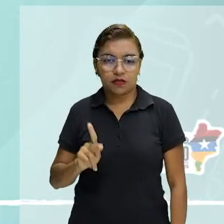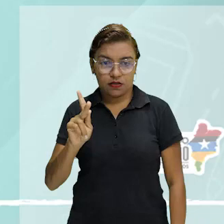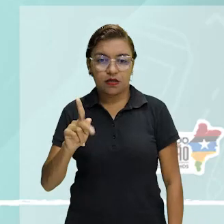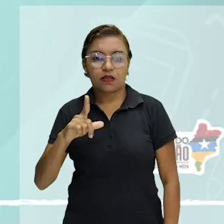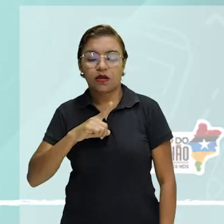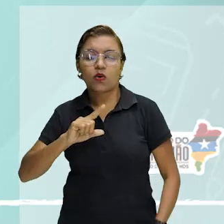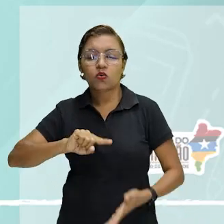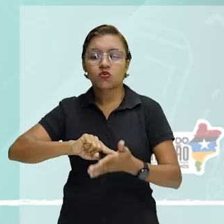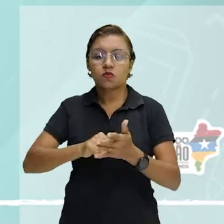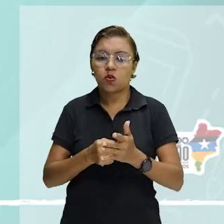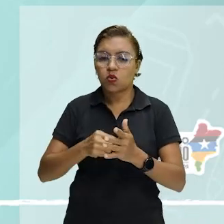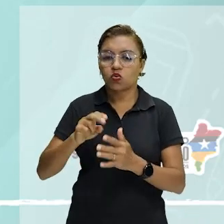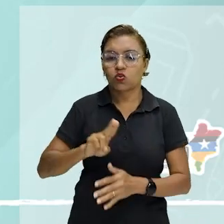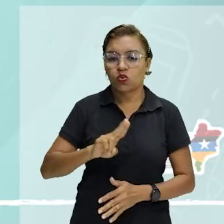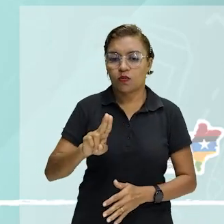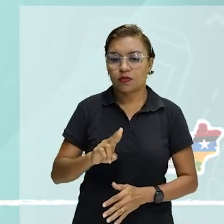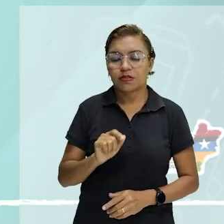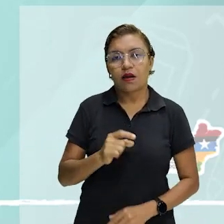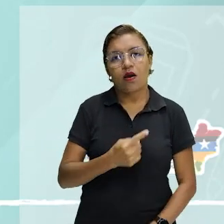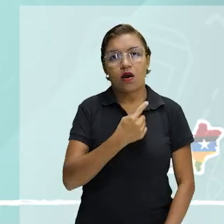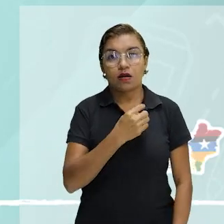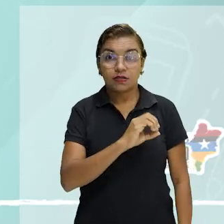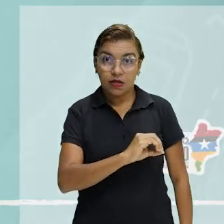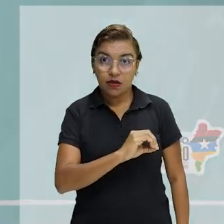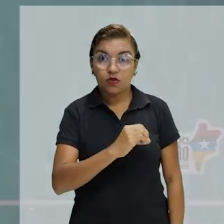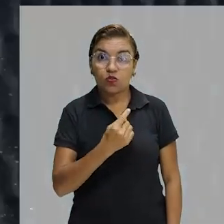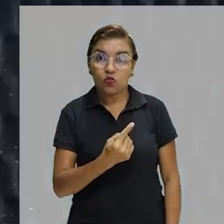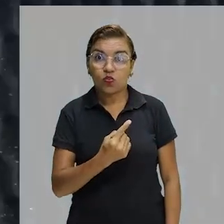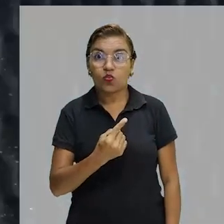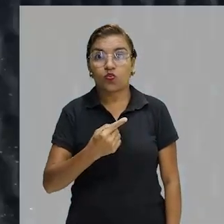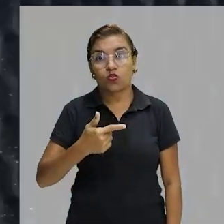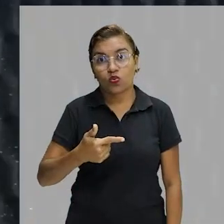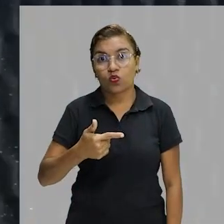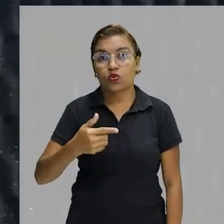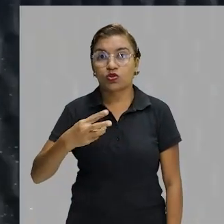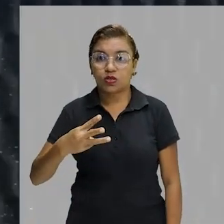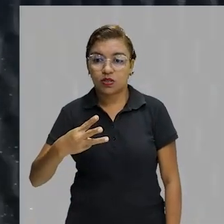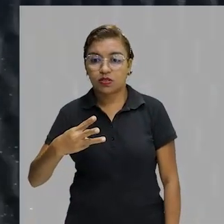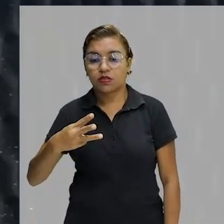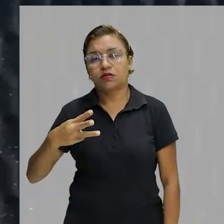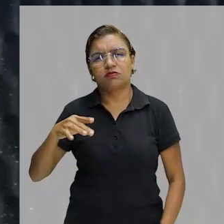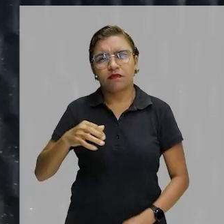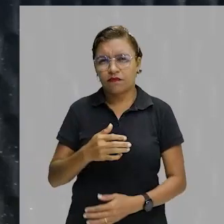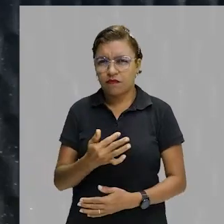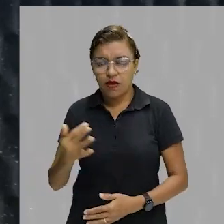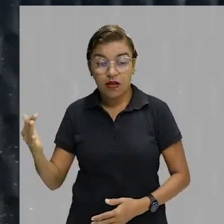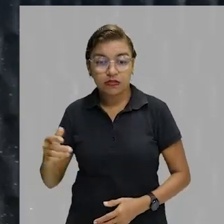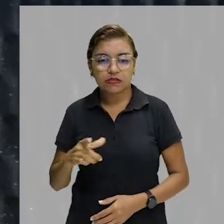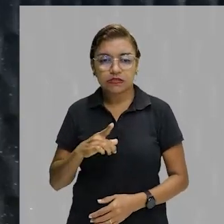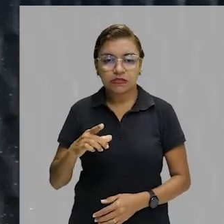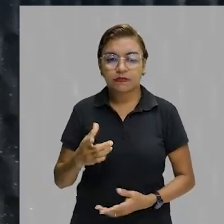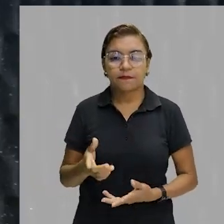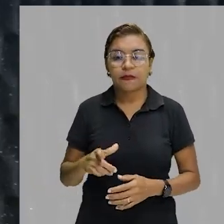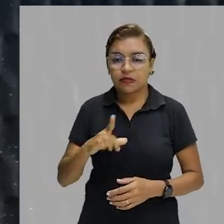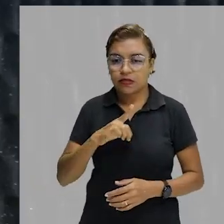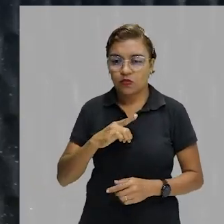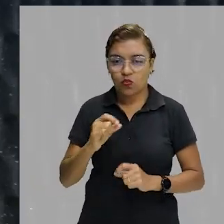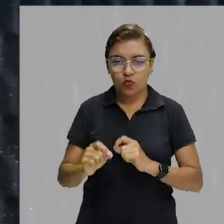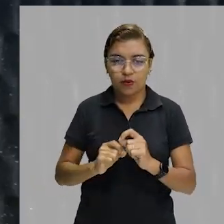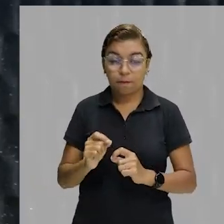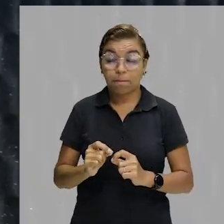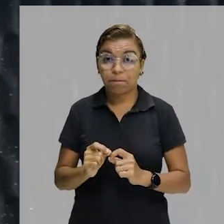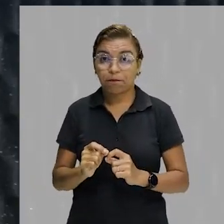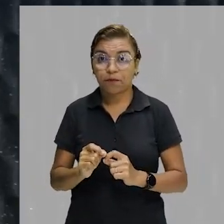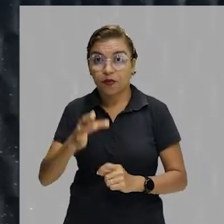chamados assim. De 0, 1, 2, 3, 4, 5, 6, 7. Esquece os 15, 30, 40. O